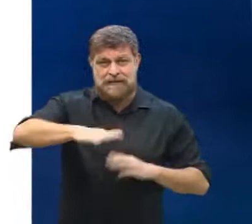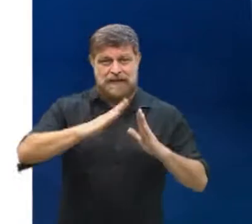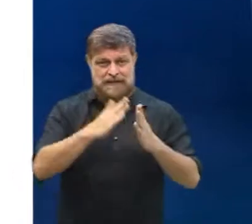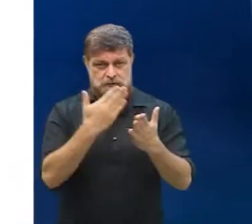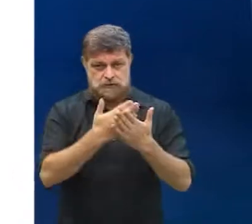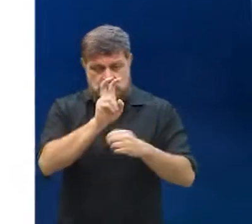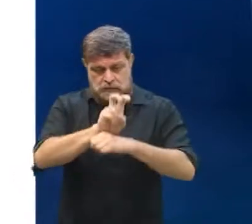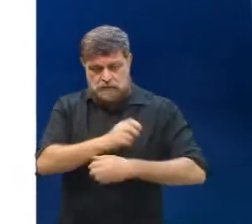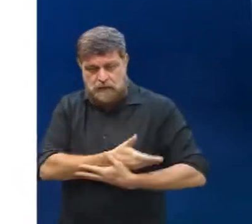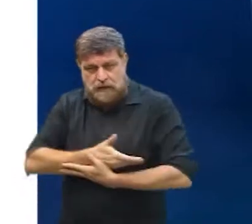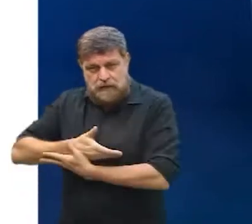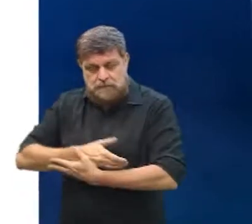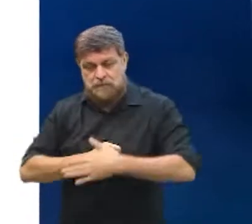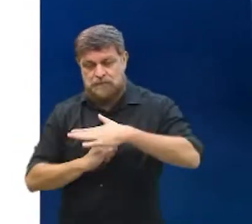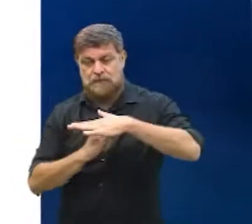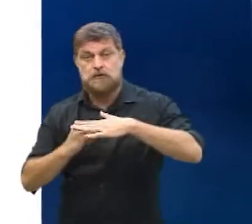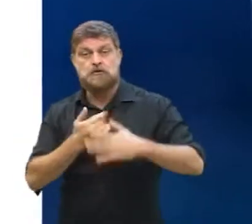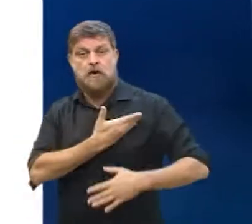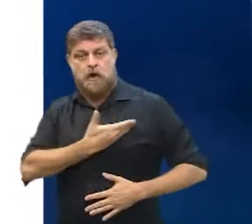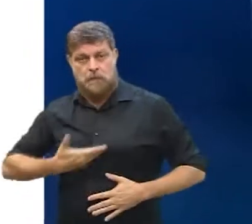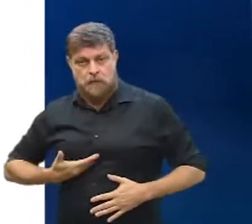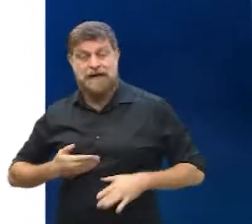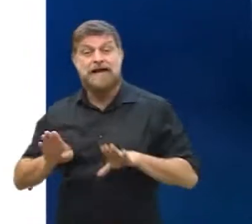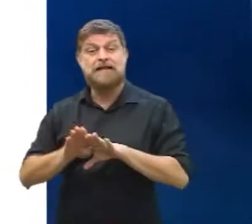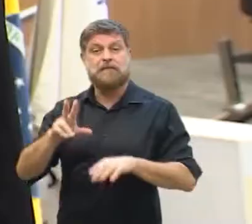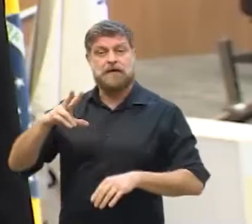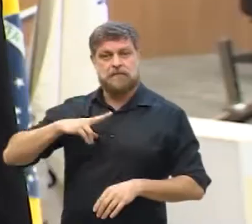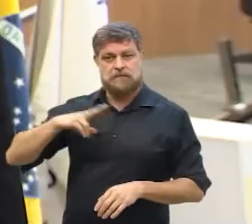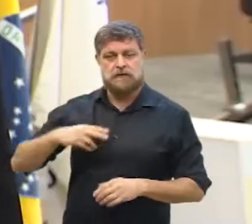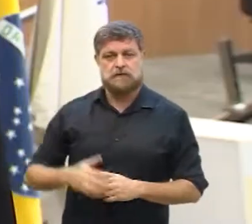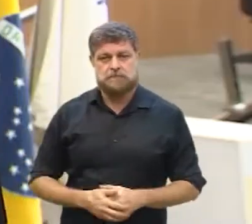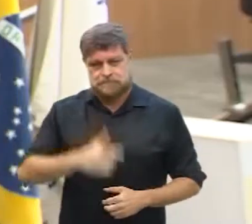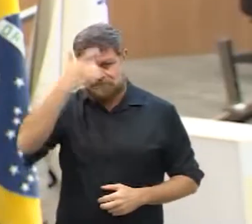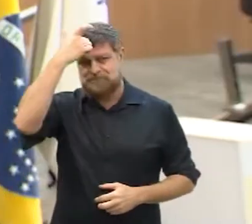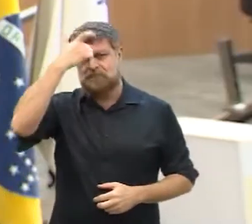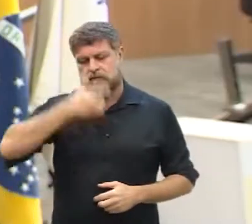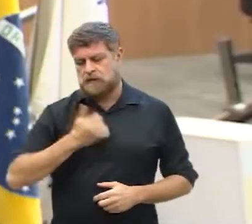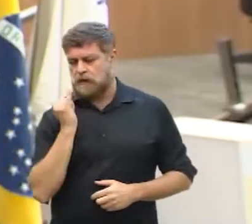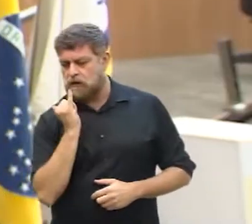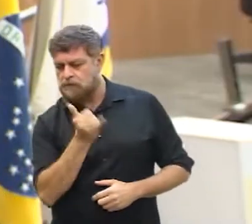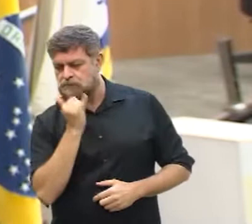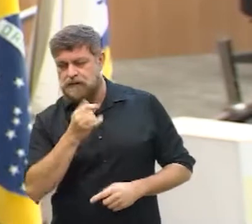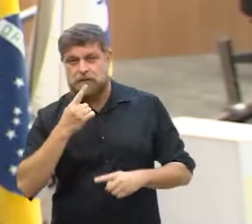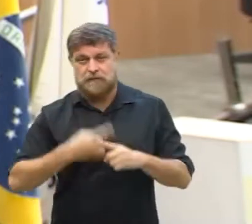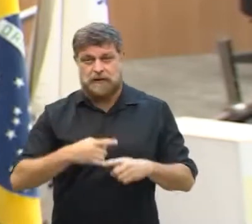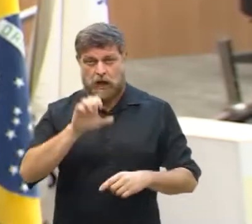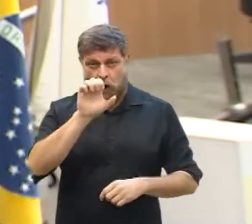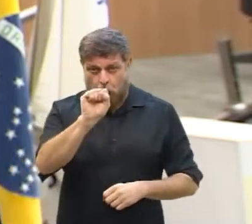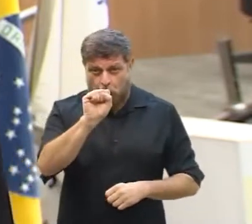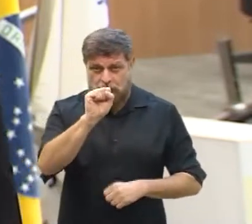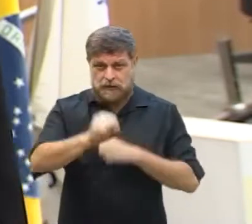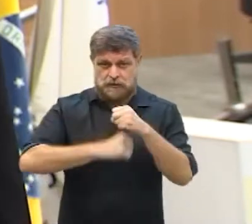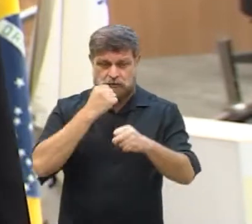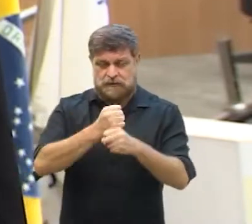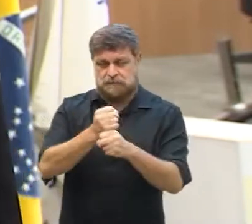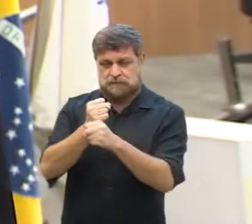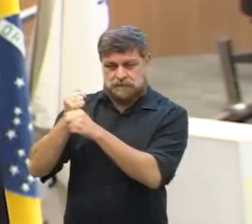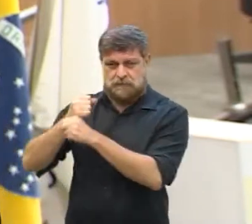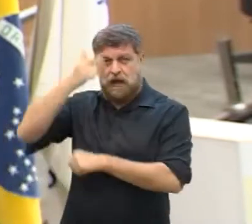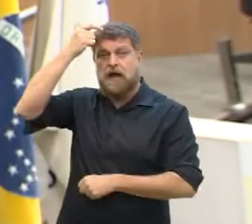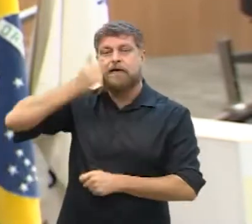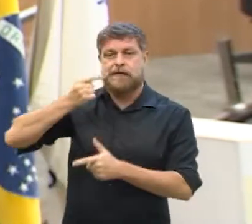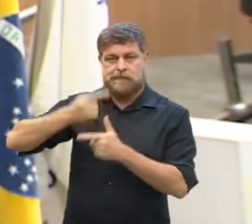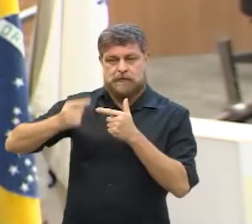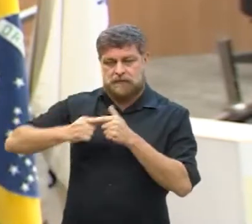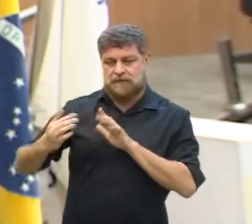ensino, creches e instituições públicas ou privadas. Eu falo com propriedade porque há 8 anos atrás eu passei um